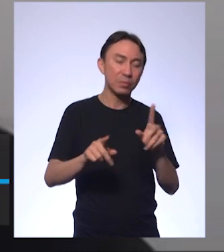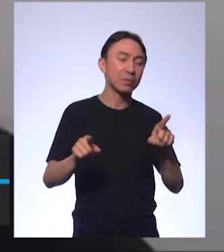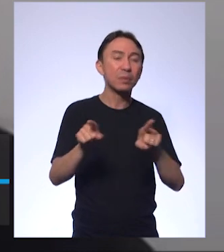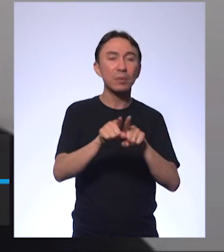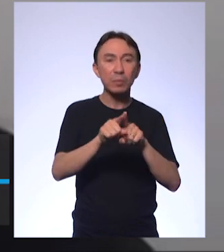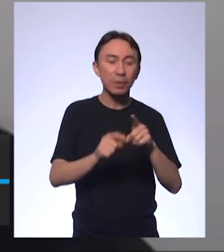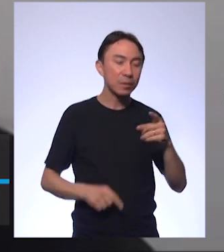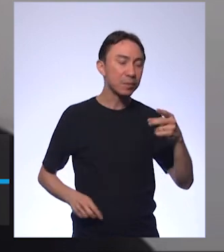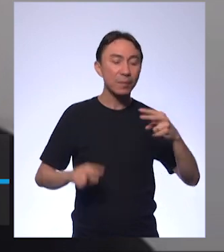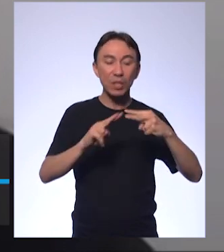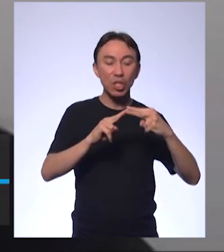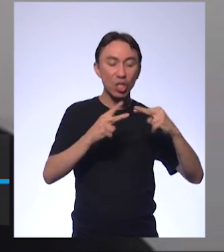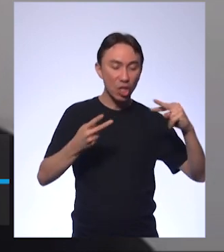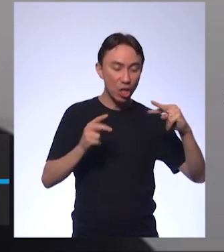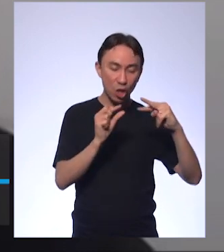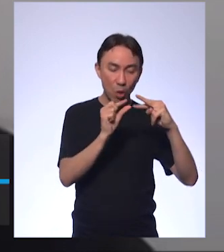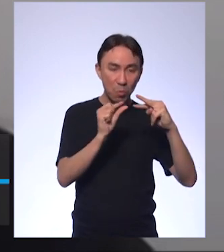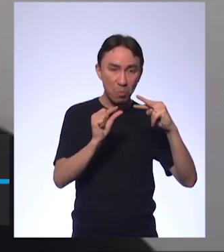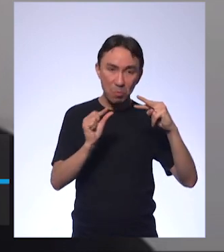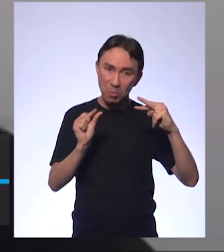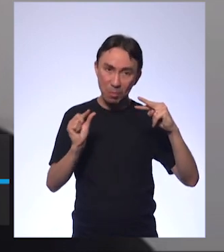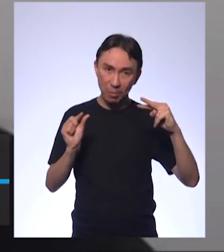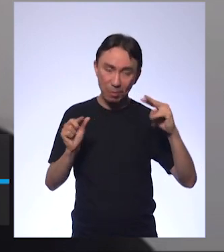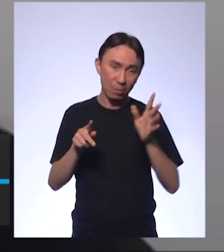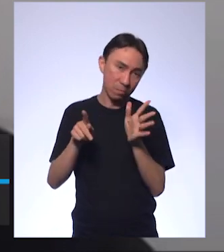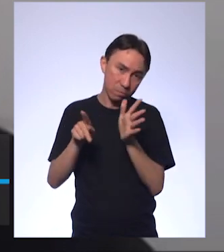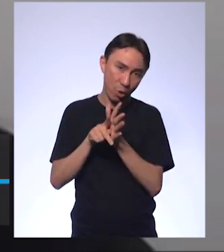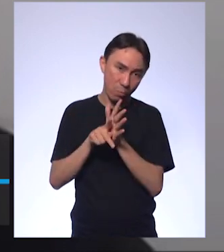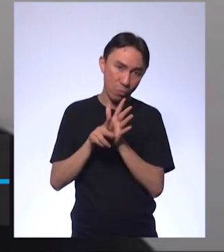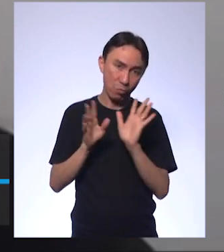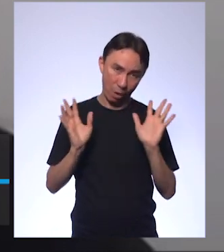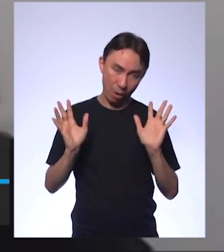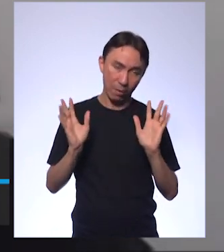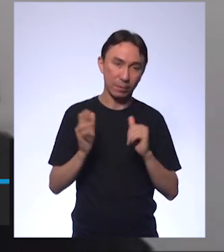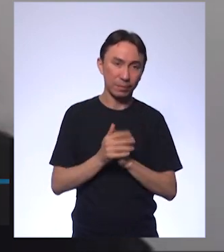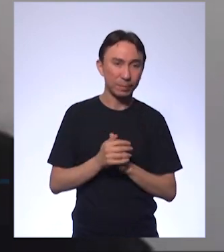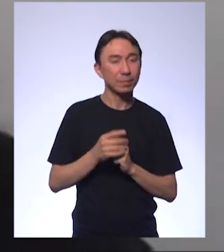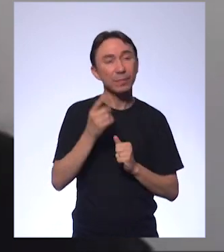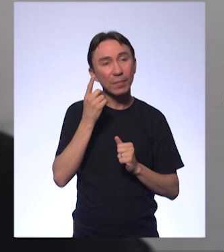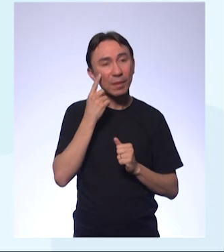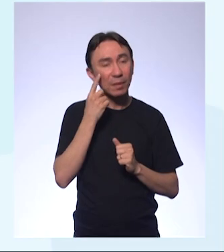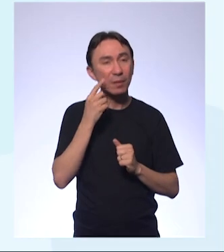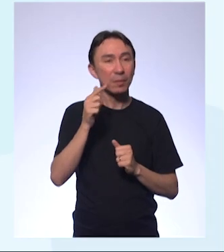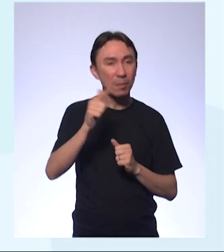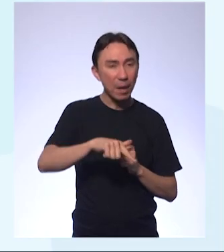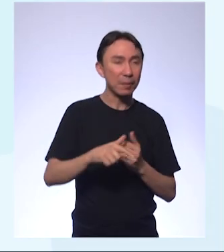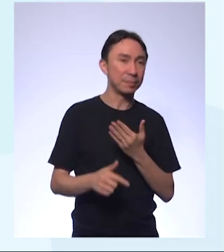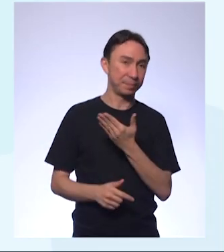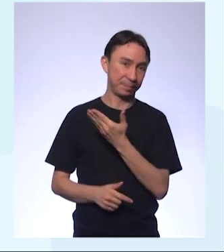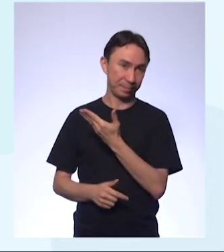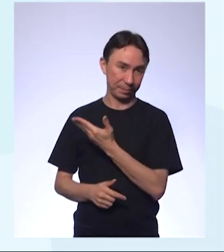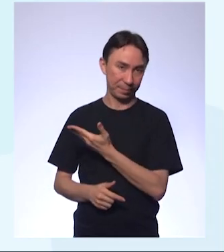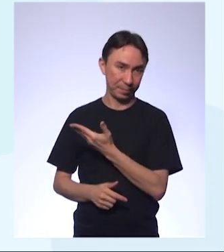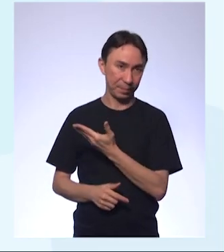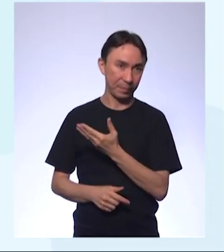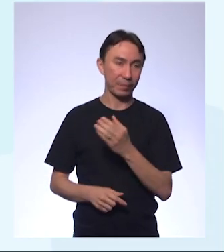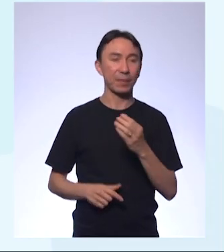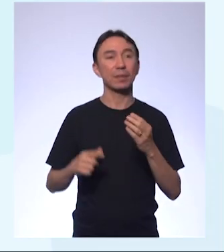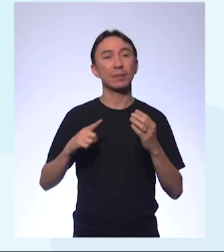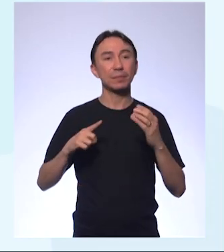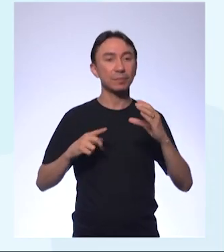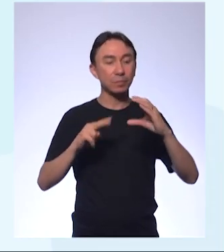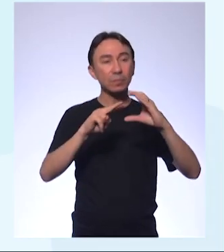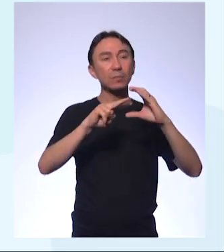tá? Então, quando a gente fala, aqui no caso da imagem, ó, se a gente voltar para a imagem, a gente vai ver que tem